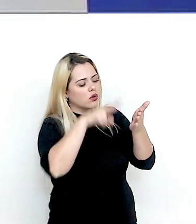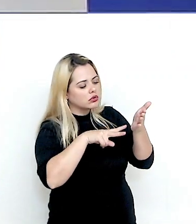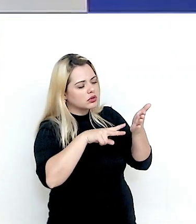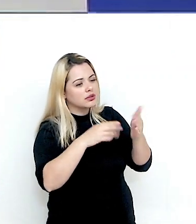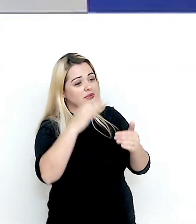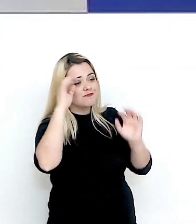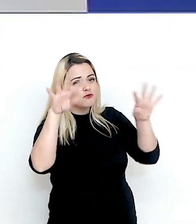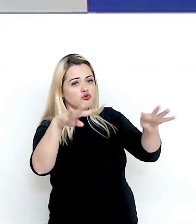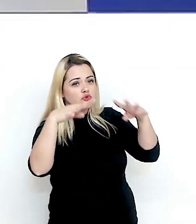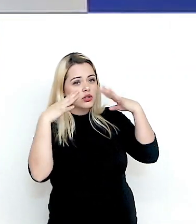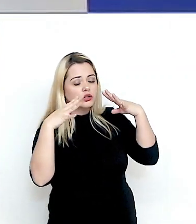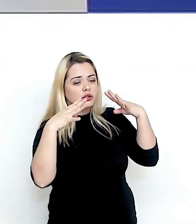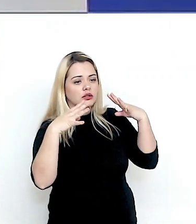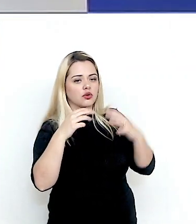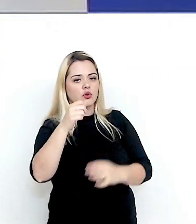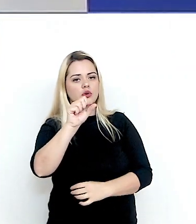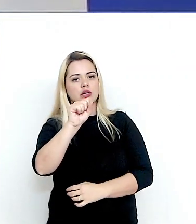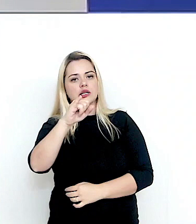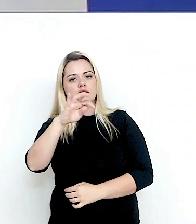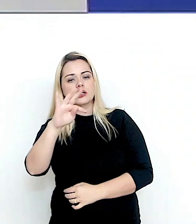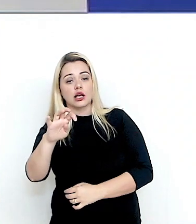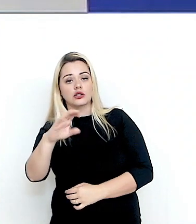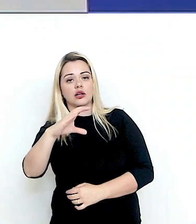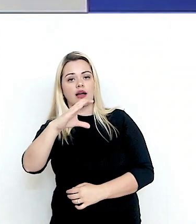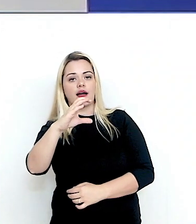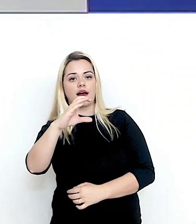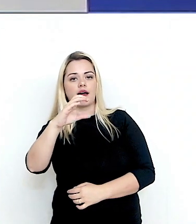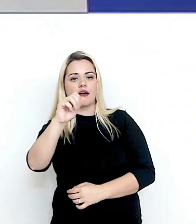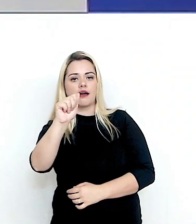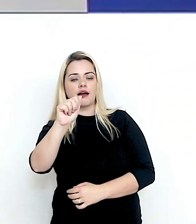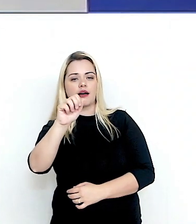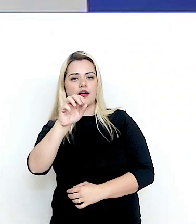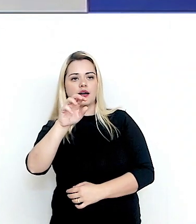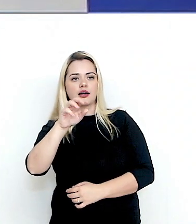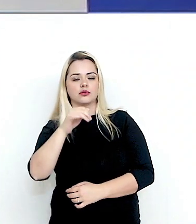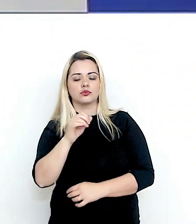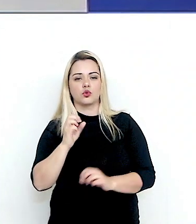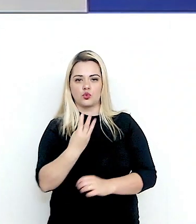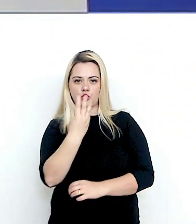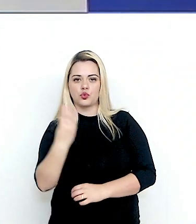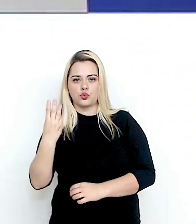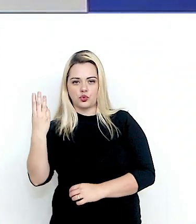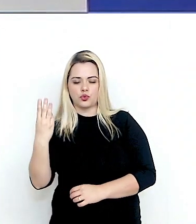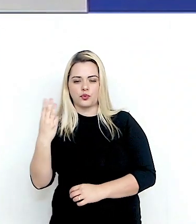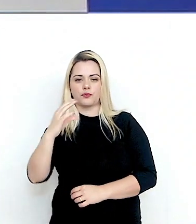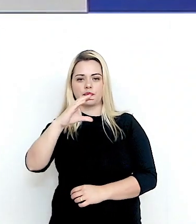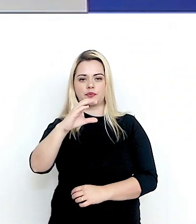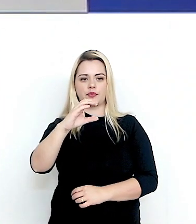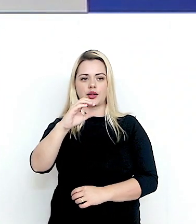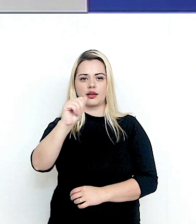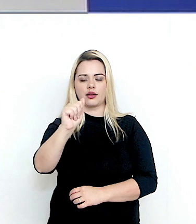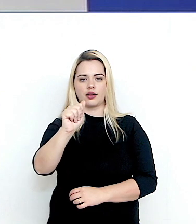com uma jogar no site do Careca né o Car é que é uma é a sigla em inglês do programa de cooperação